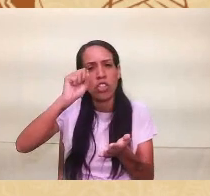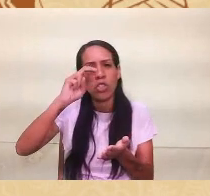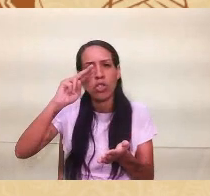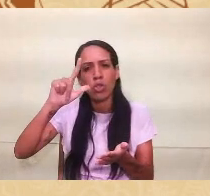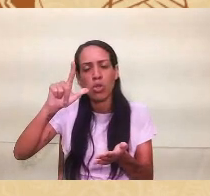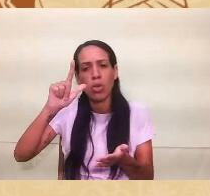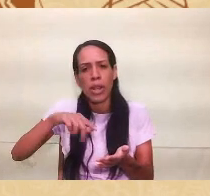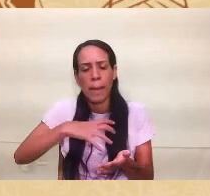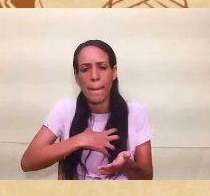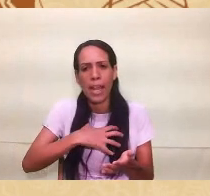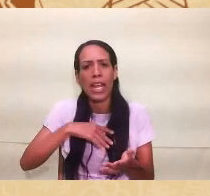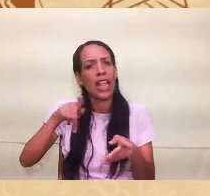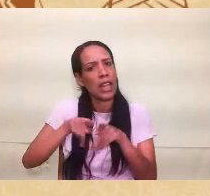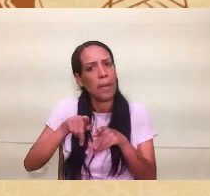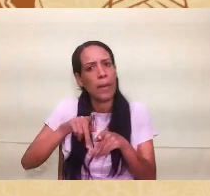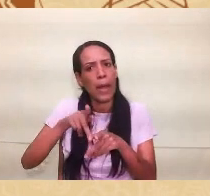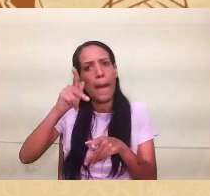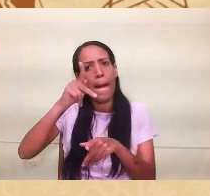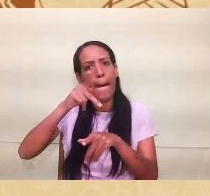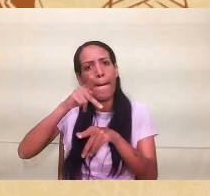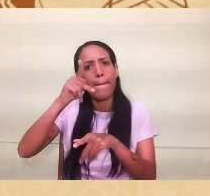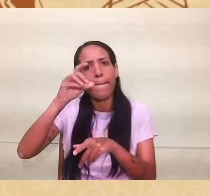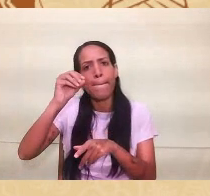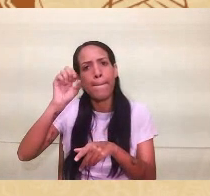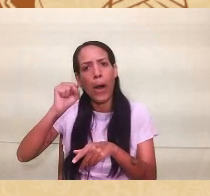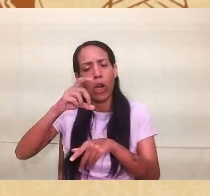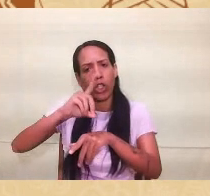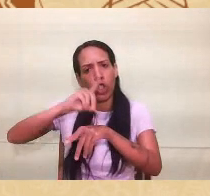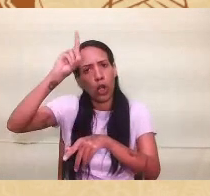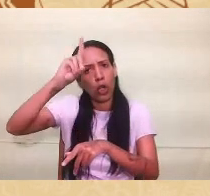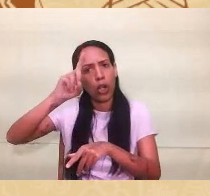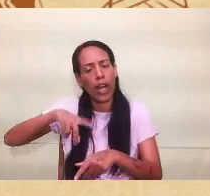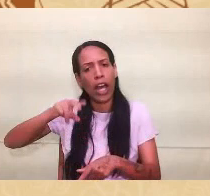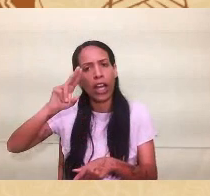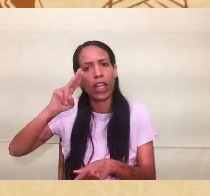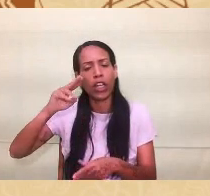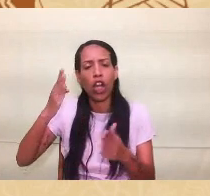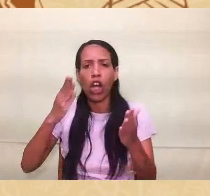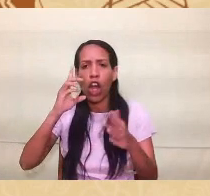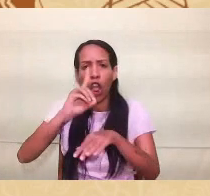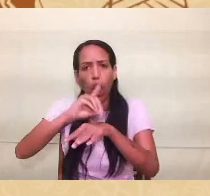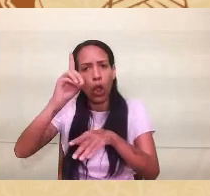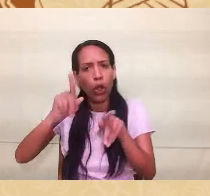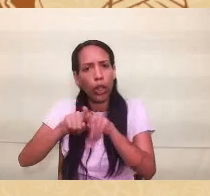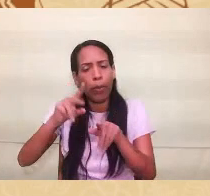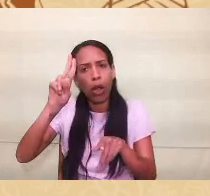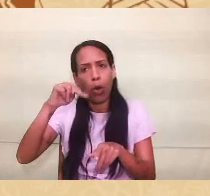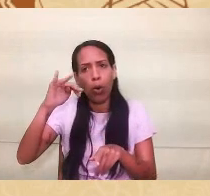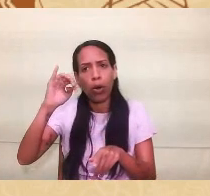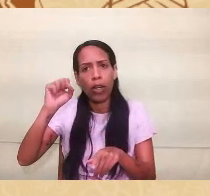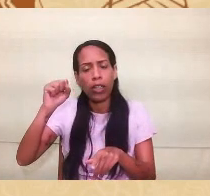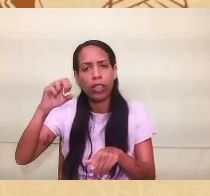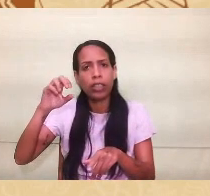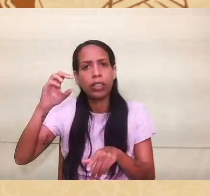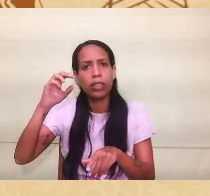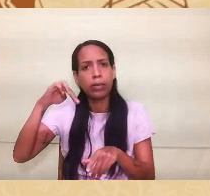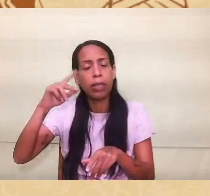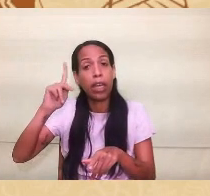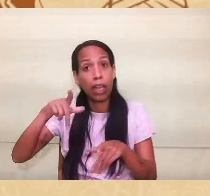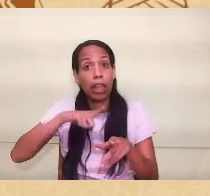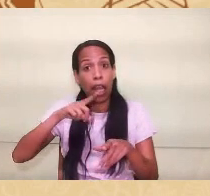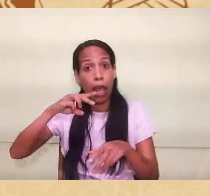Ele também é pós-doutorando em psicologia na Unesp, doutor pela USP e tem mestrado pela PUC de São